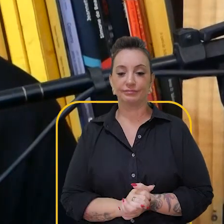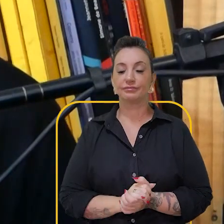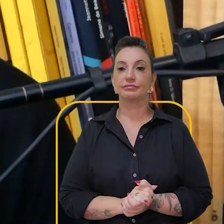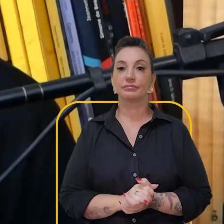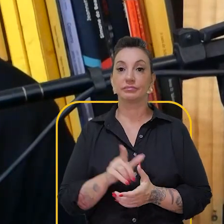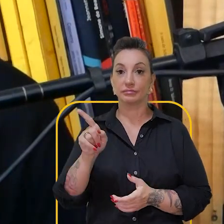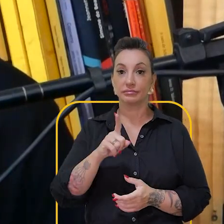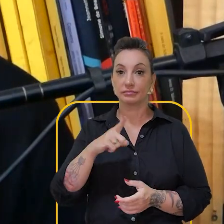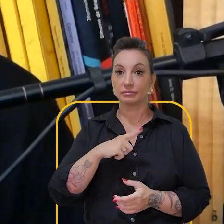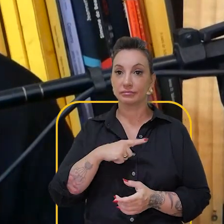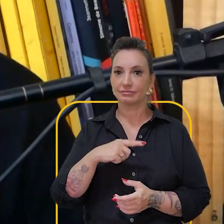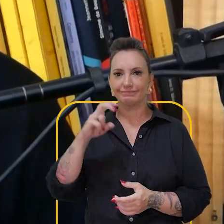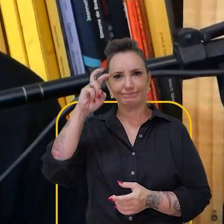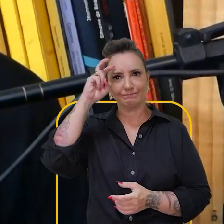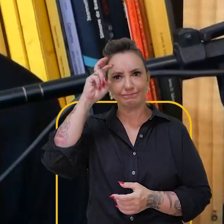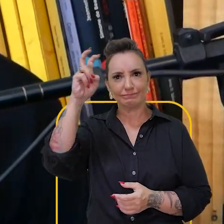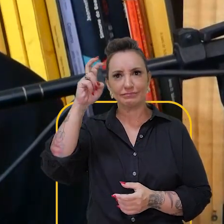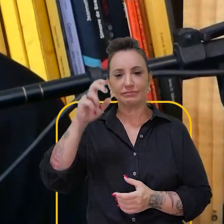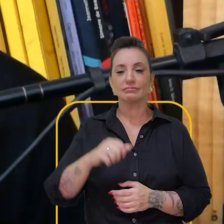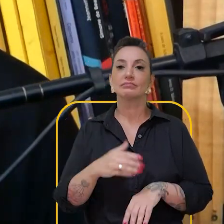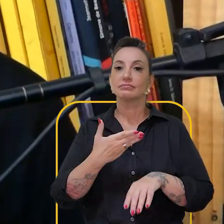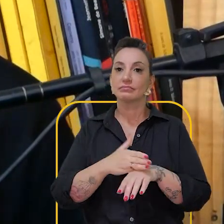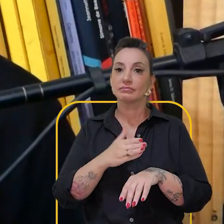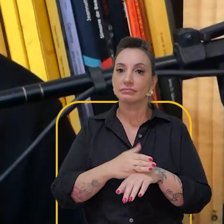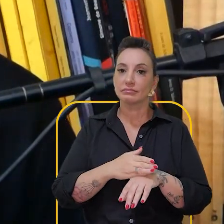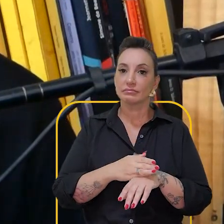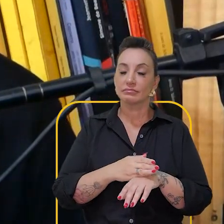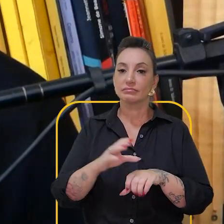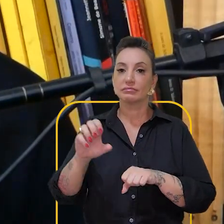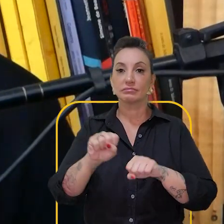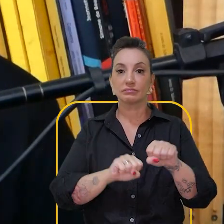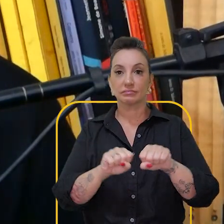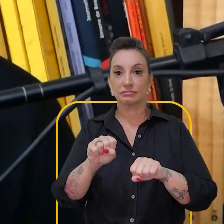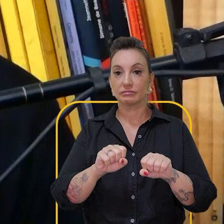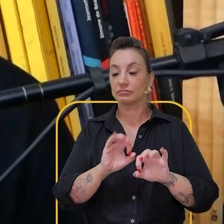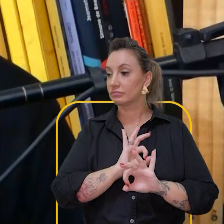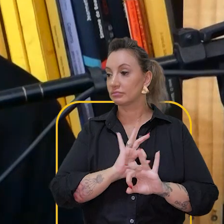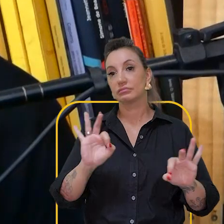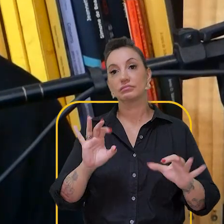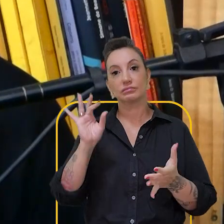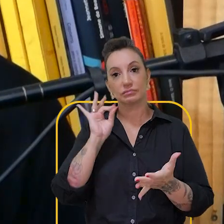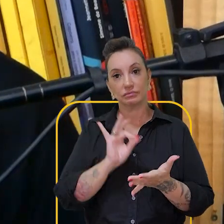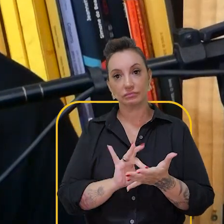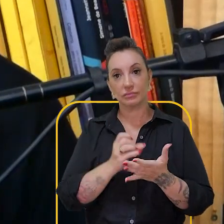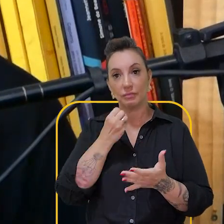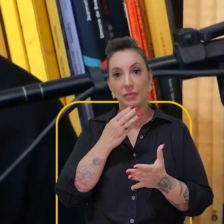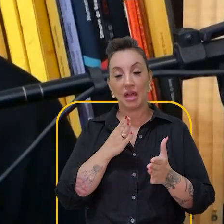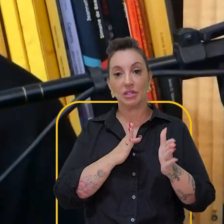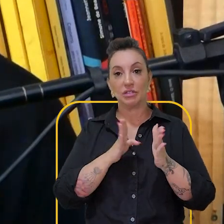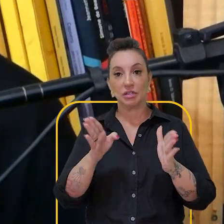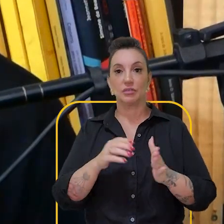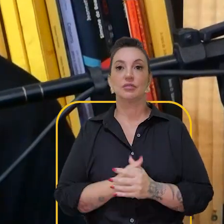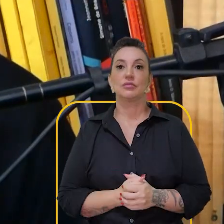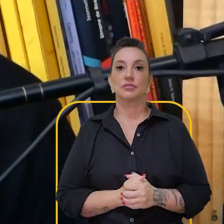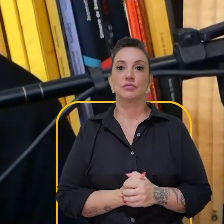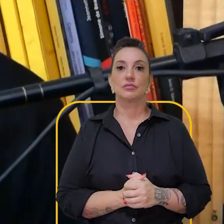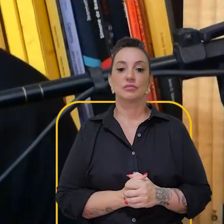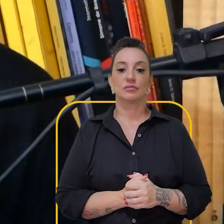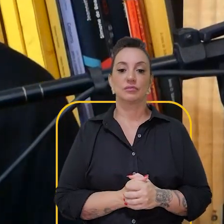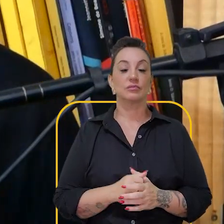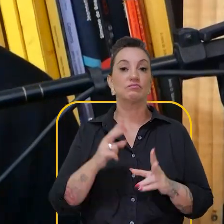bem direcionados eu não vejo isso hoje me desculpa falar mas você vê o nível das competições em termos